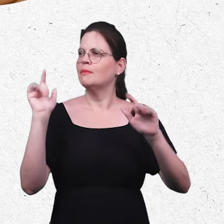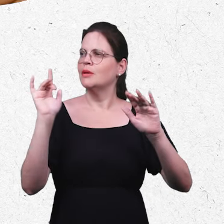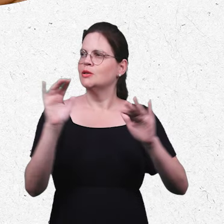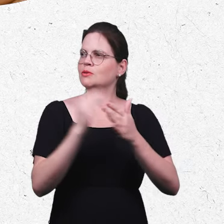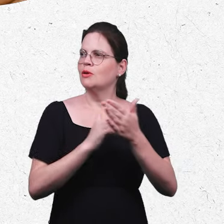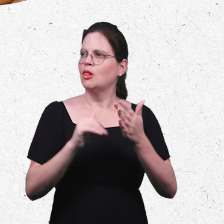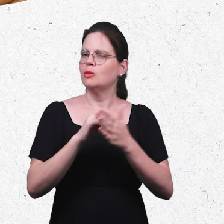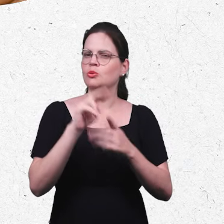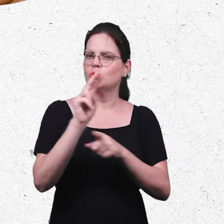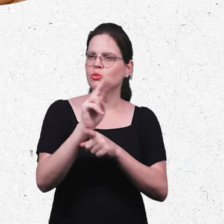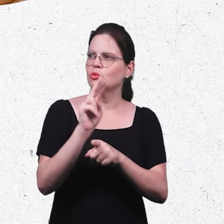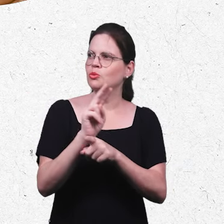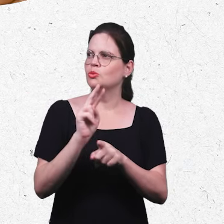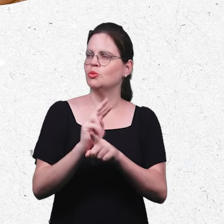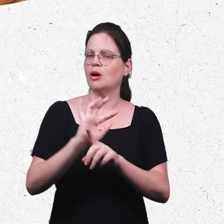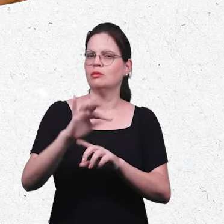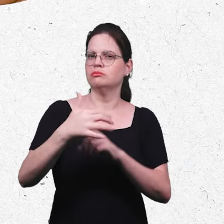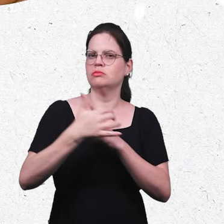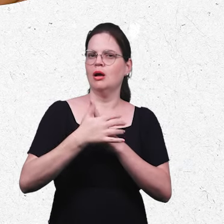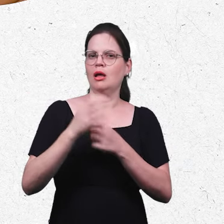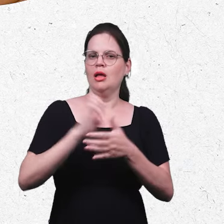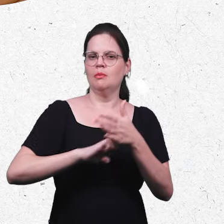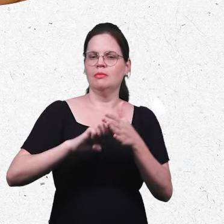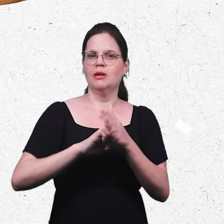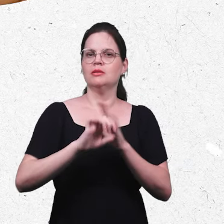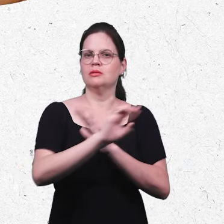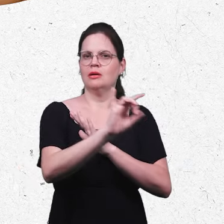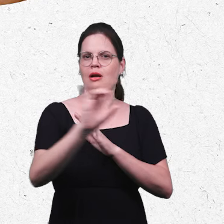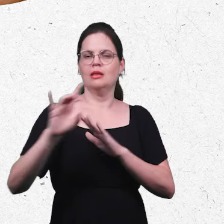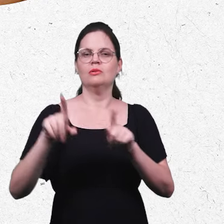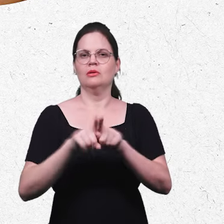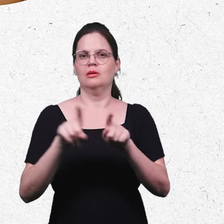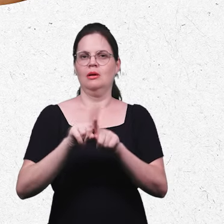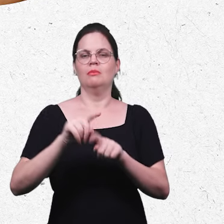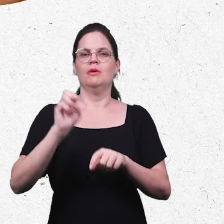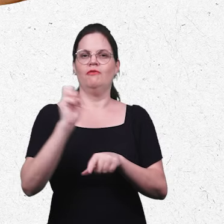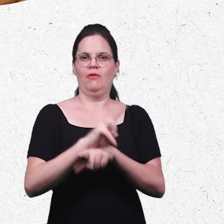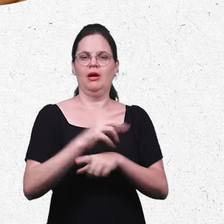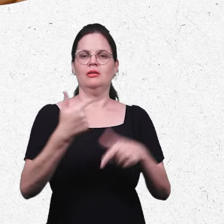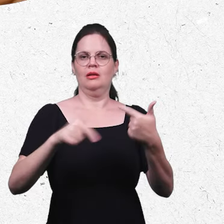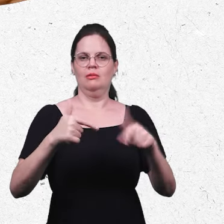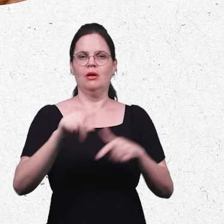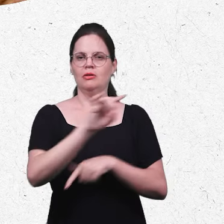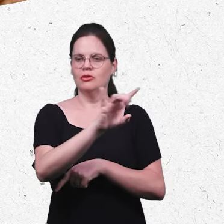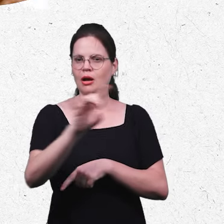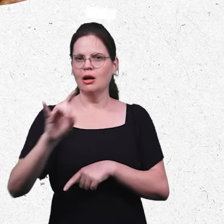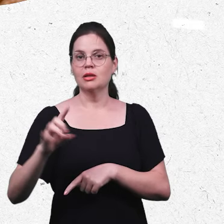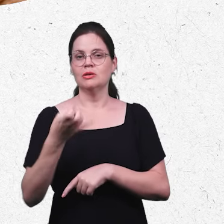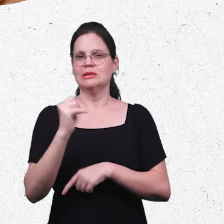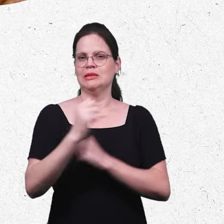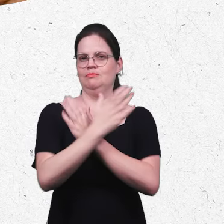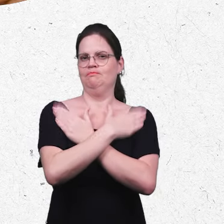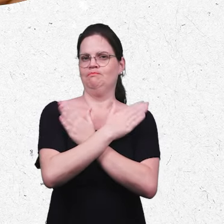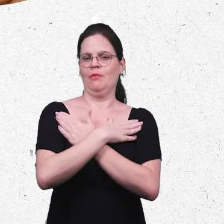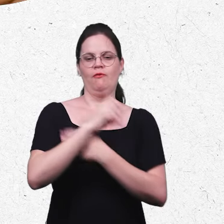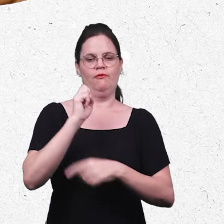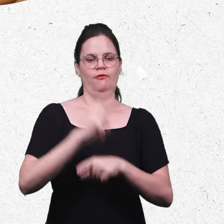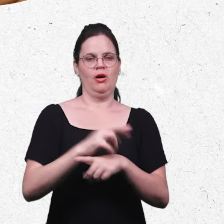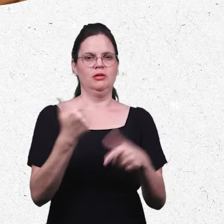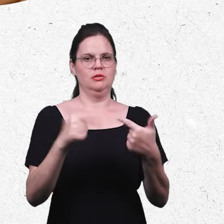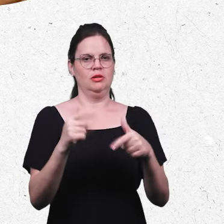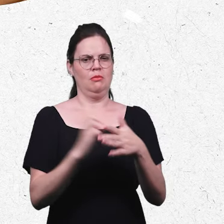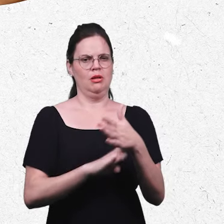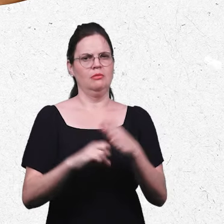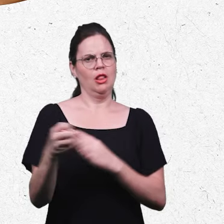abençoando, preservando o emprego de cada um, também aqueles, ó Deus, que estão desempregados, que o Senhor possa estar abrindo uma porta, abençoando, ó